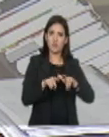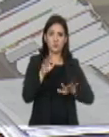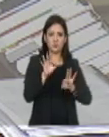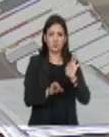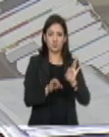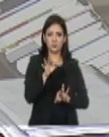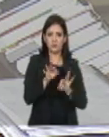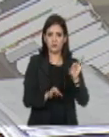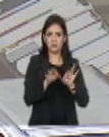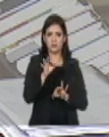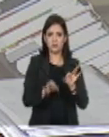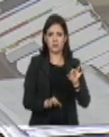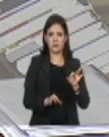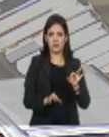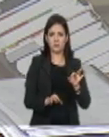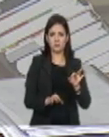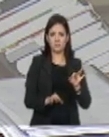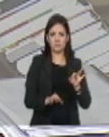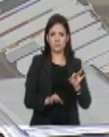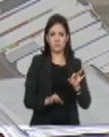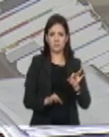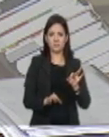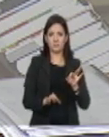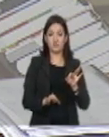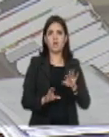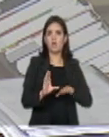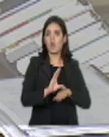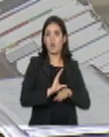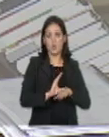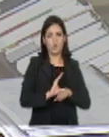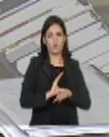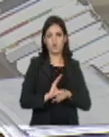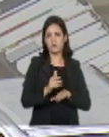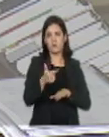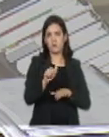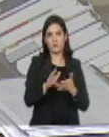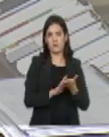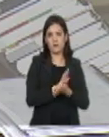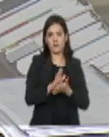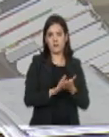Judiciário não encontra amparo na Constituição.